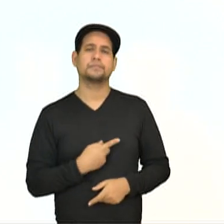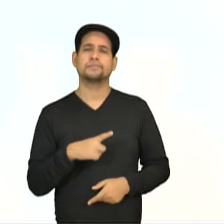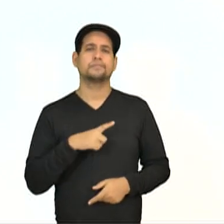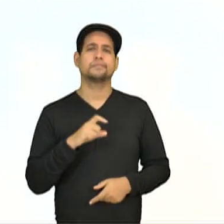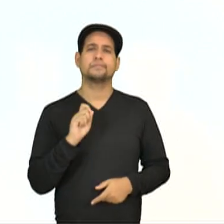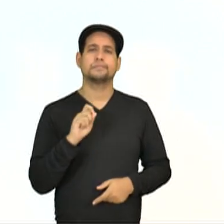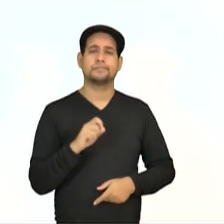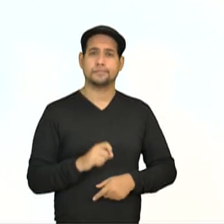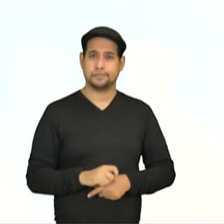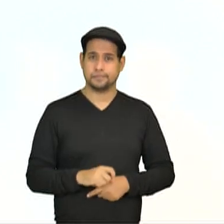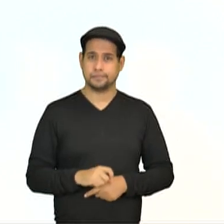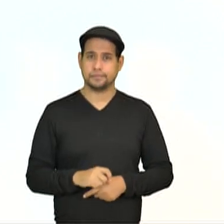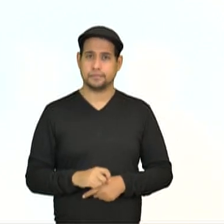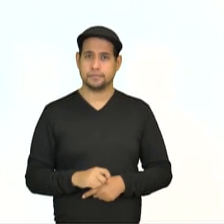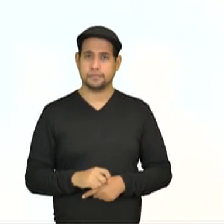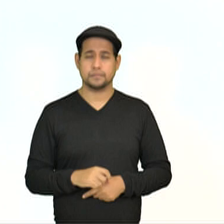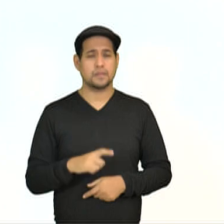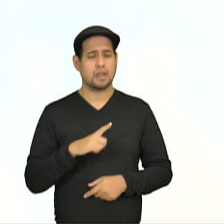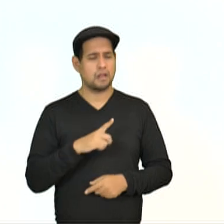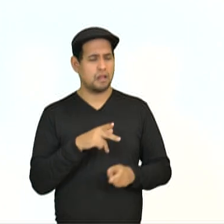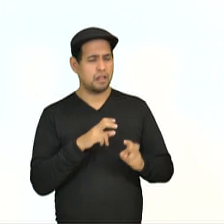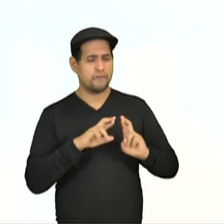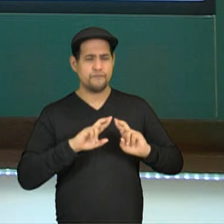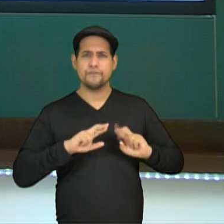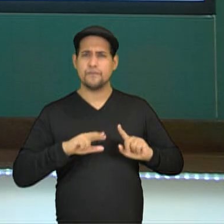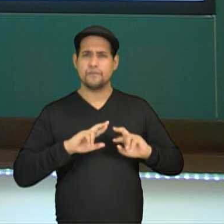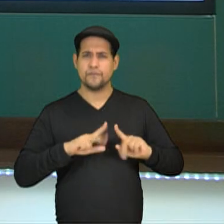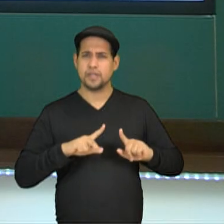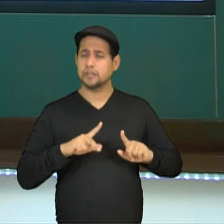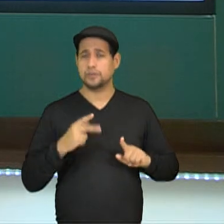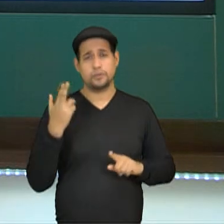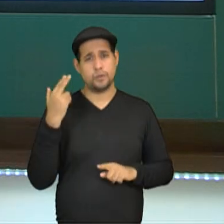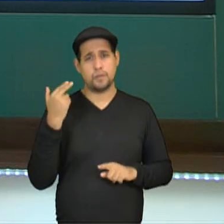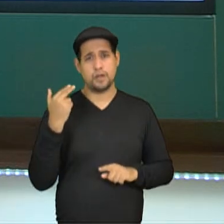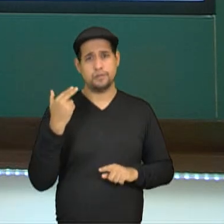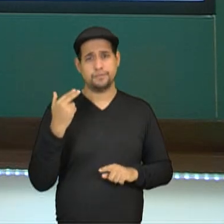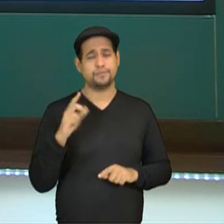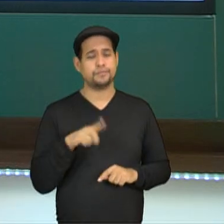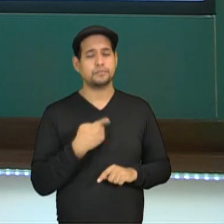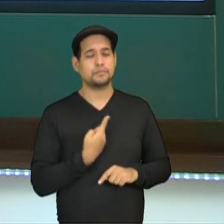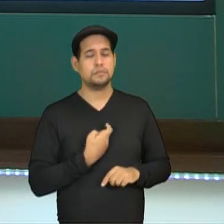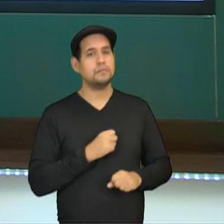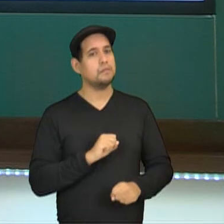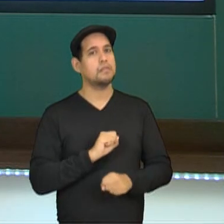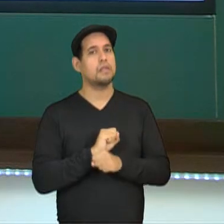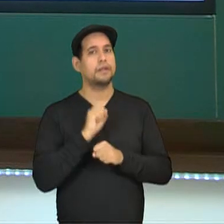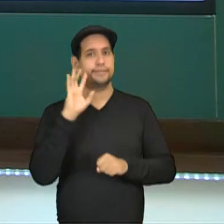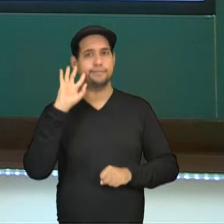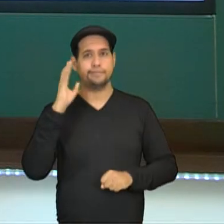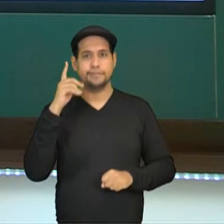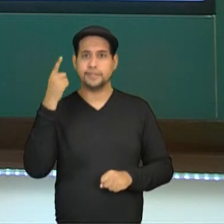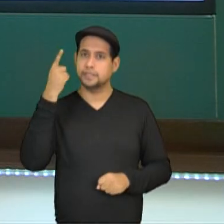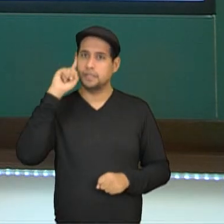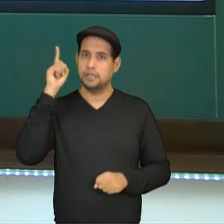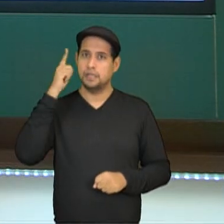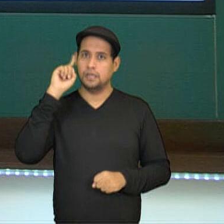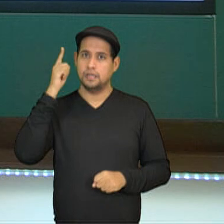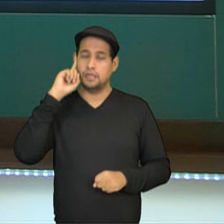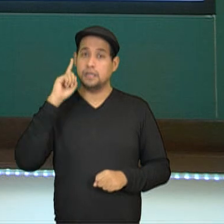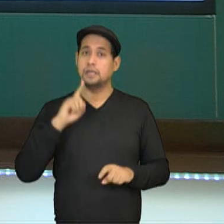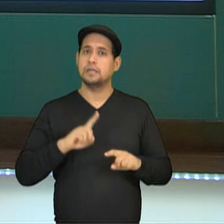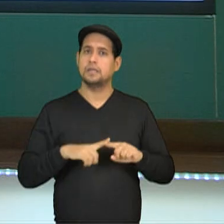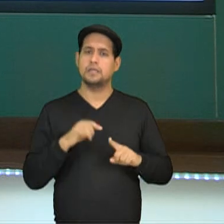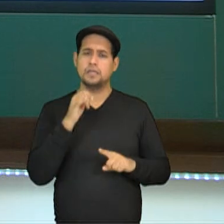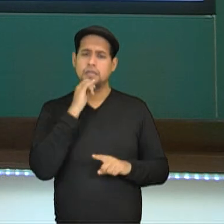ali algo diferente do natural, daquilo que se espera de acontecer no dia a dia.